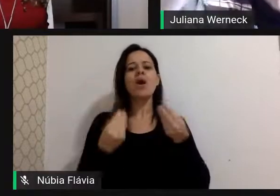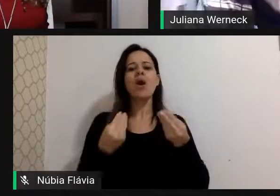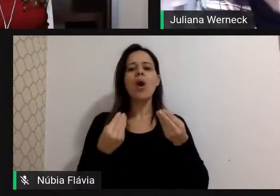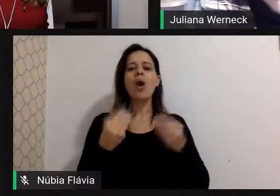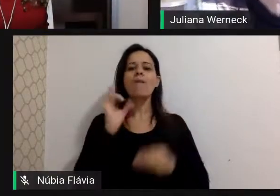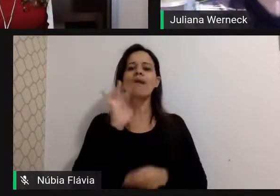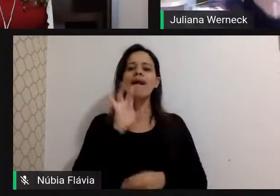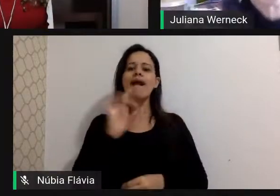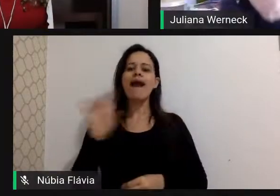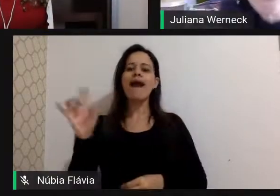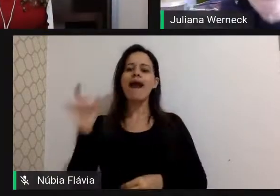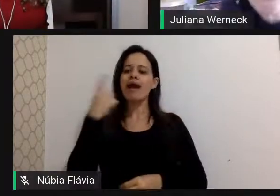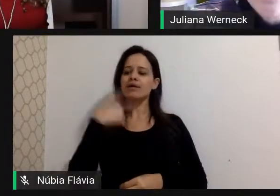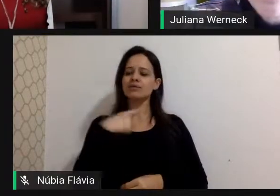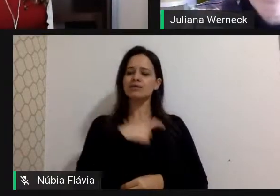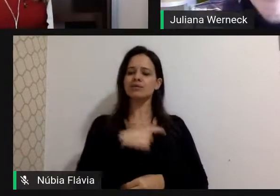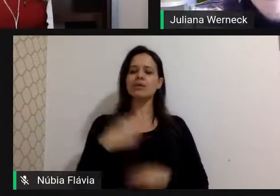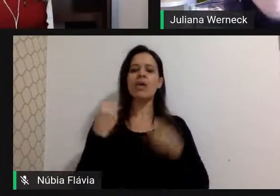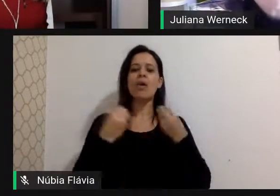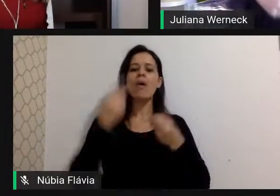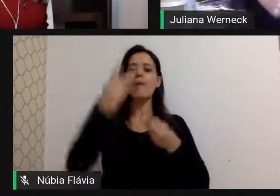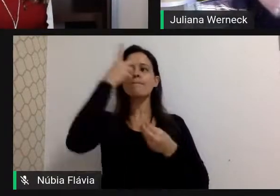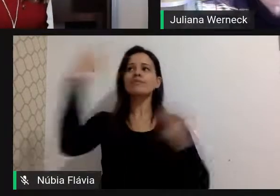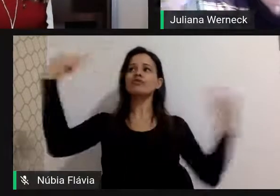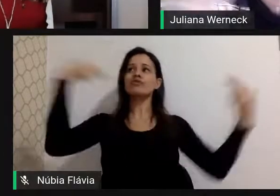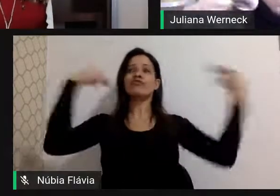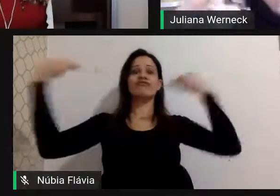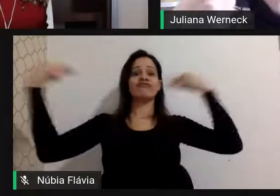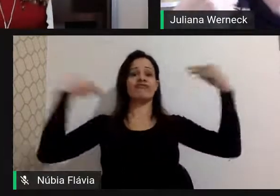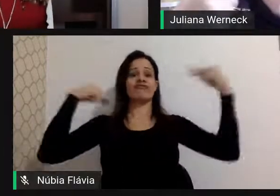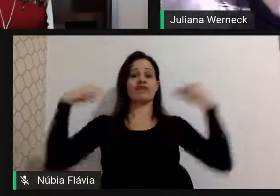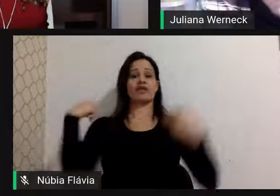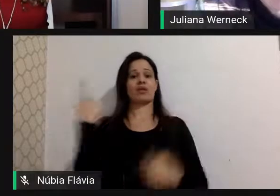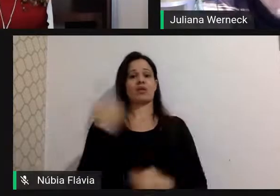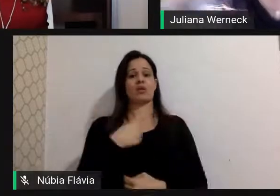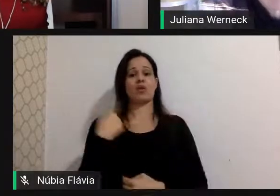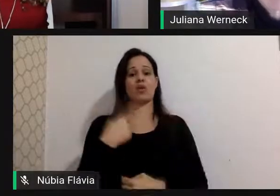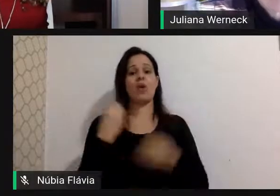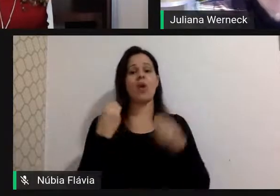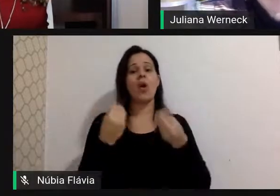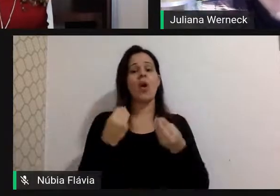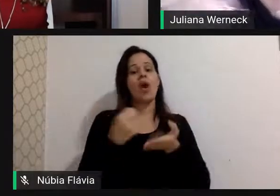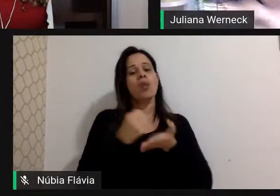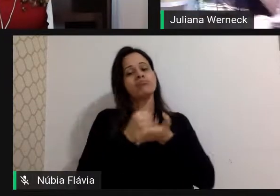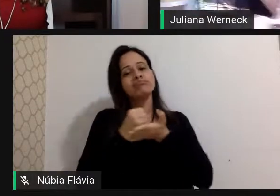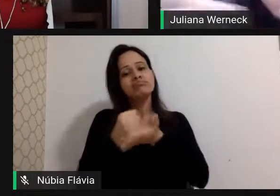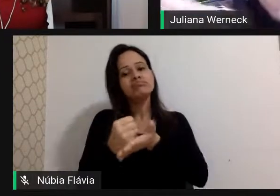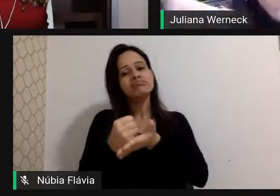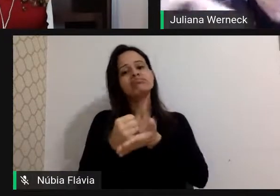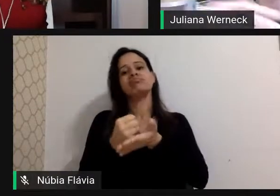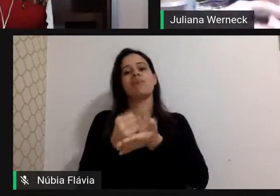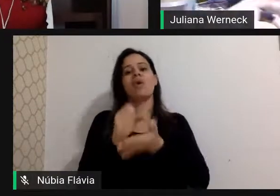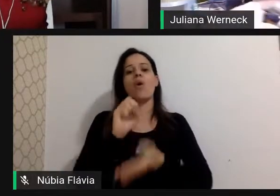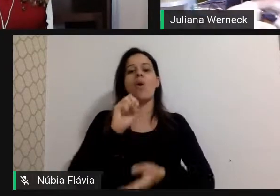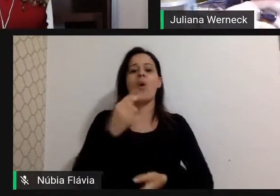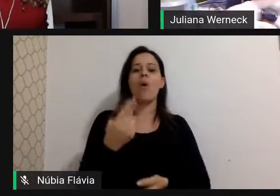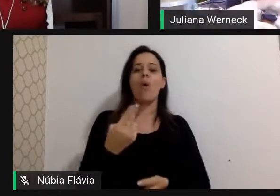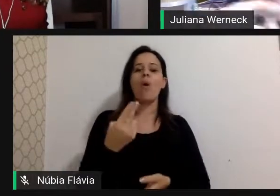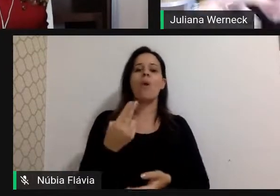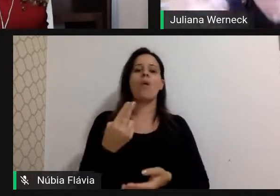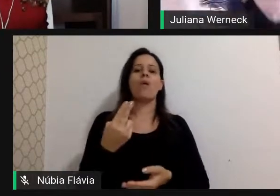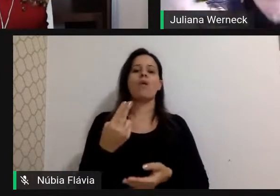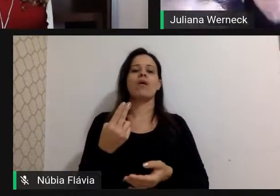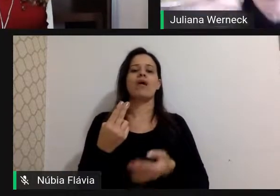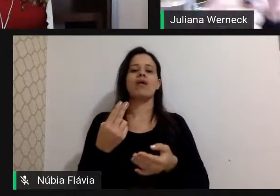nós pode ser para o outro também, né? A gente pode ser suporte, apoio, ou a gente pode ser aquele